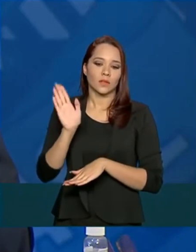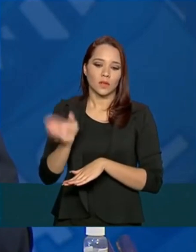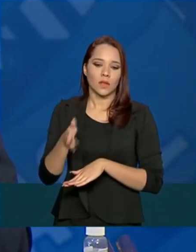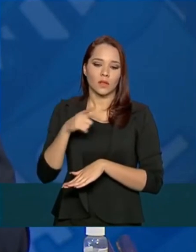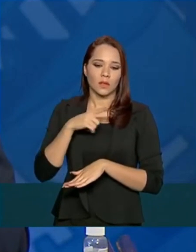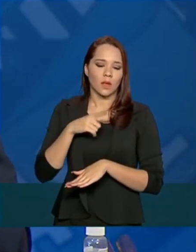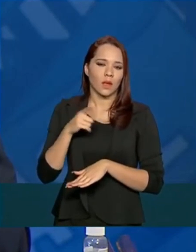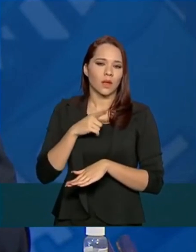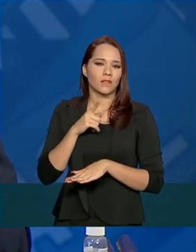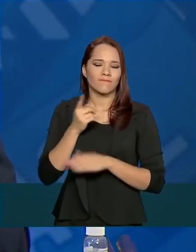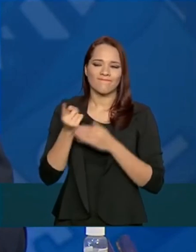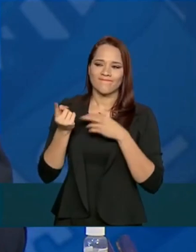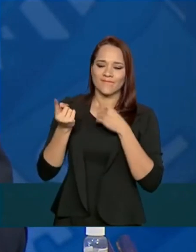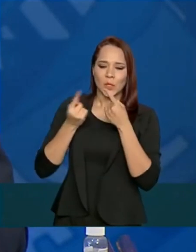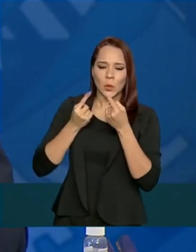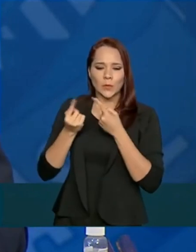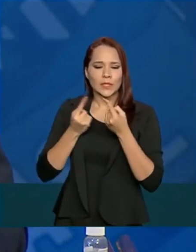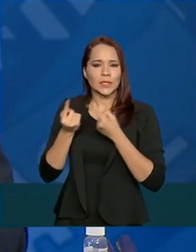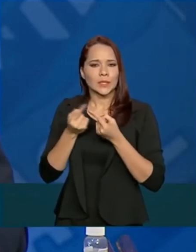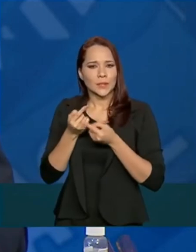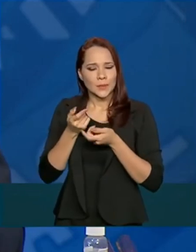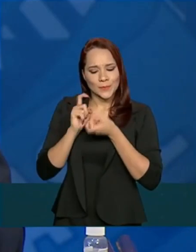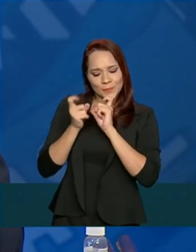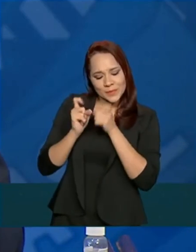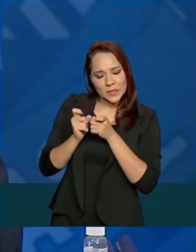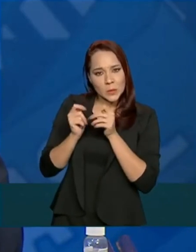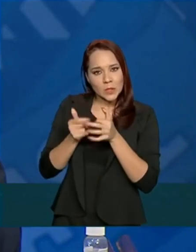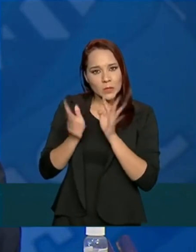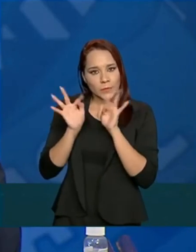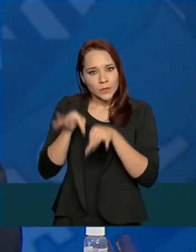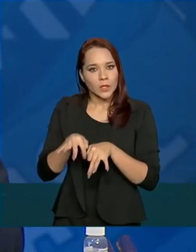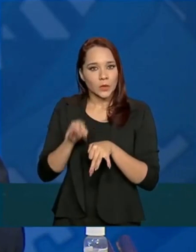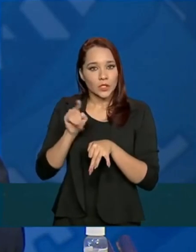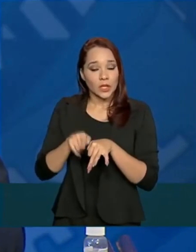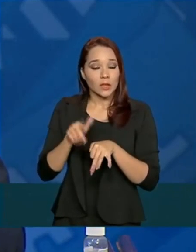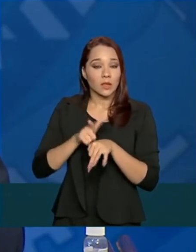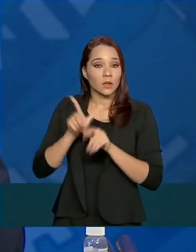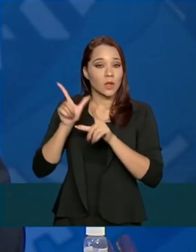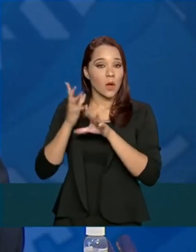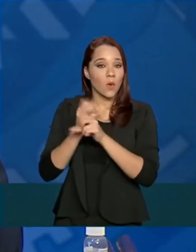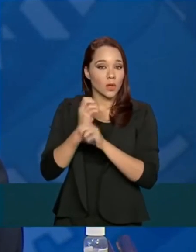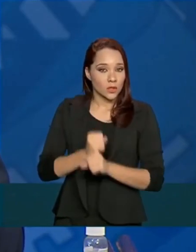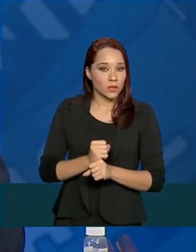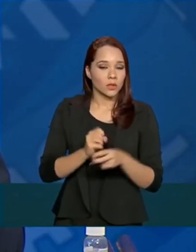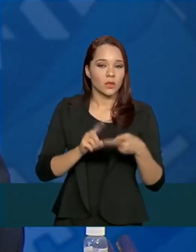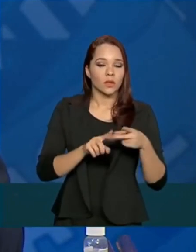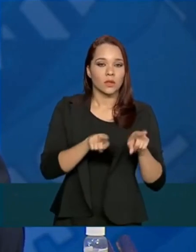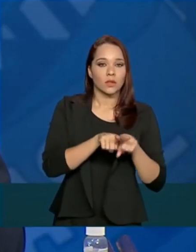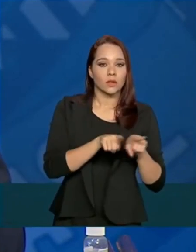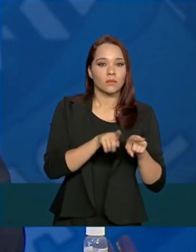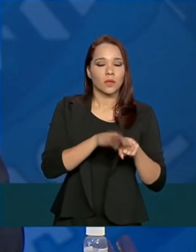em tratativas finalísticas com relação a isso, tanto do ponto de vista logístico, como do ponto de vista